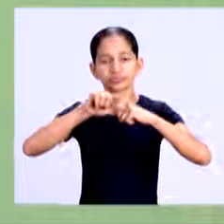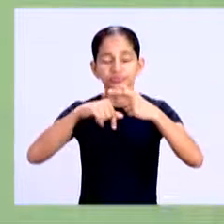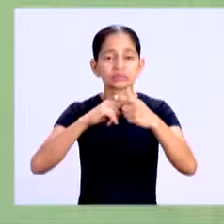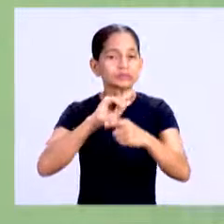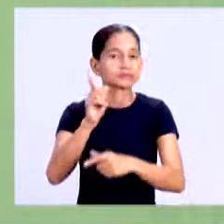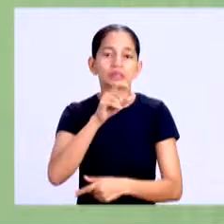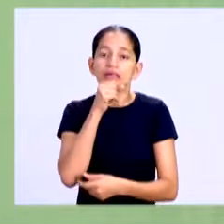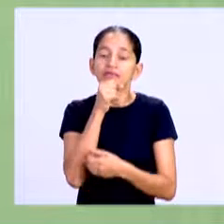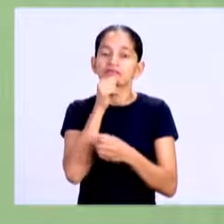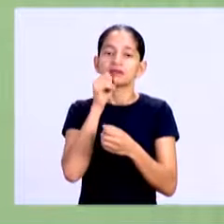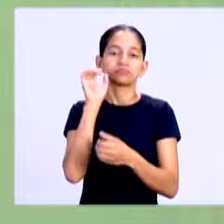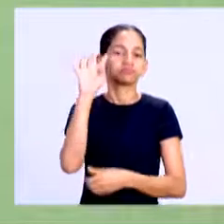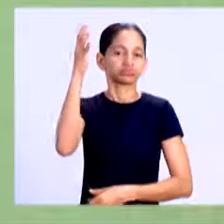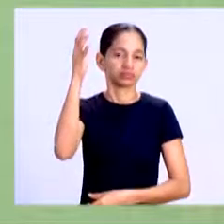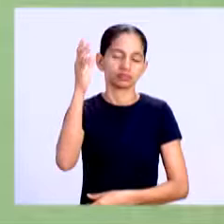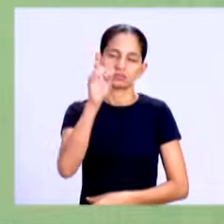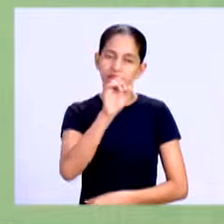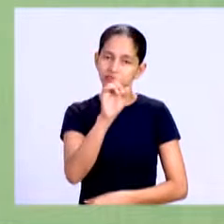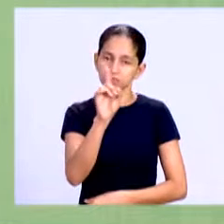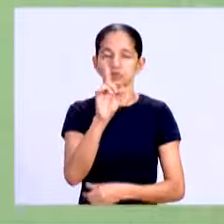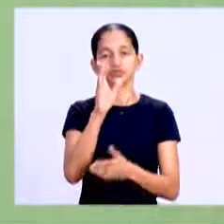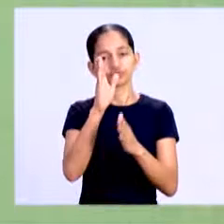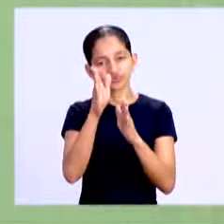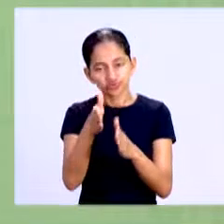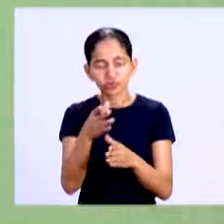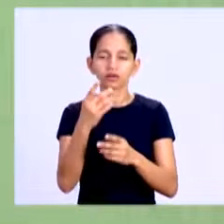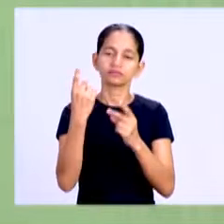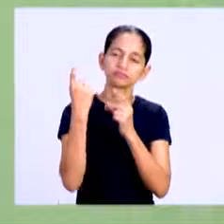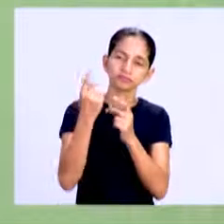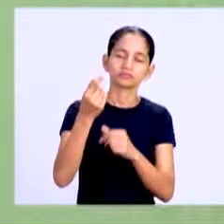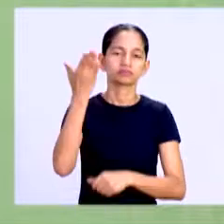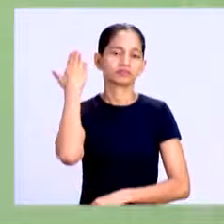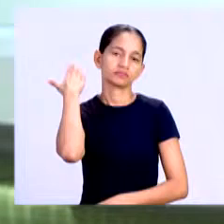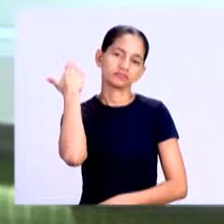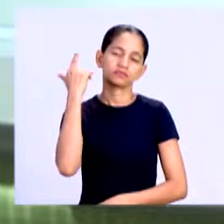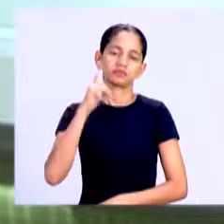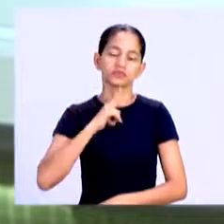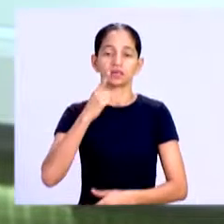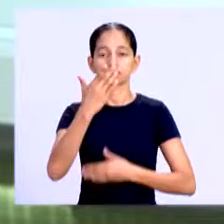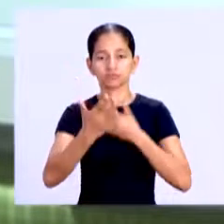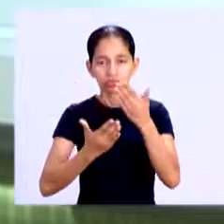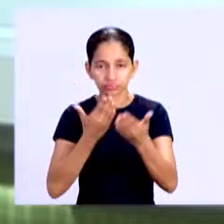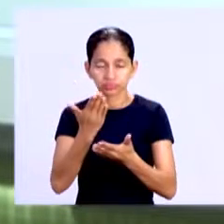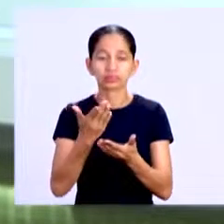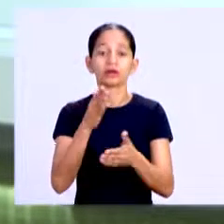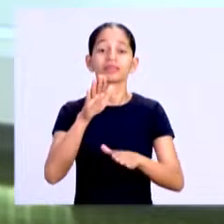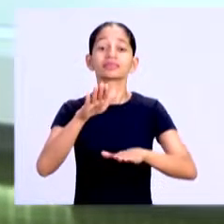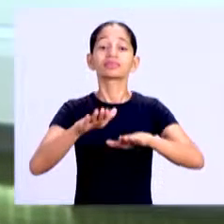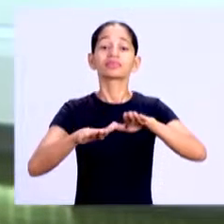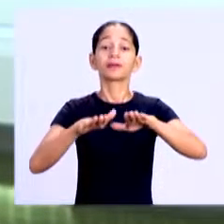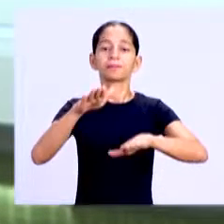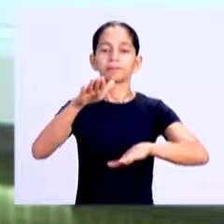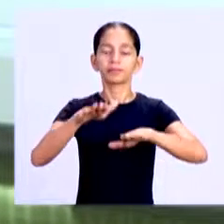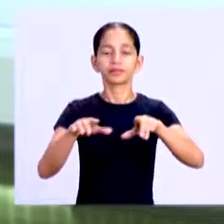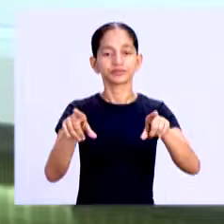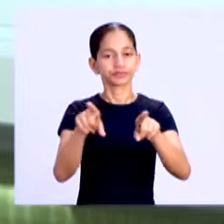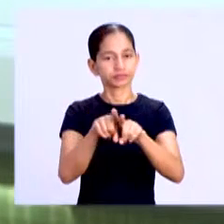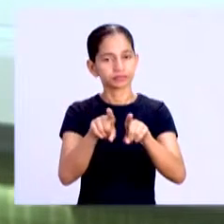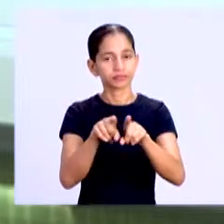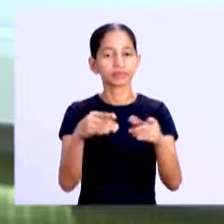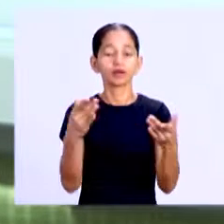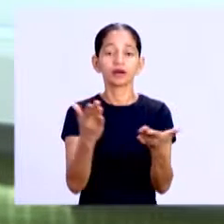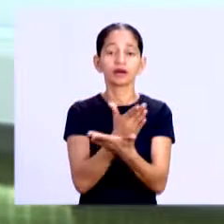de ontem para hoje, ela já vem ocorrendo há vários tempos. E isso tudo depende do quê? Depende